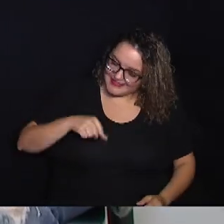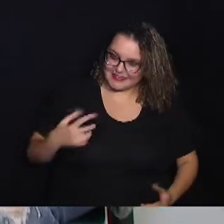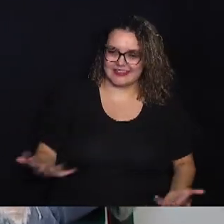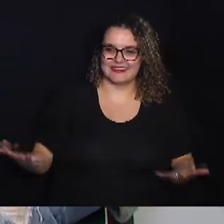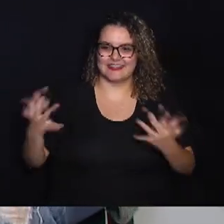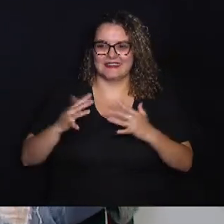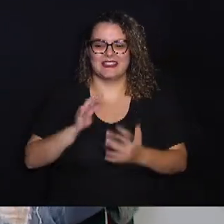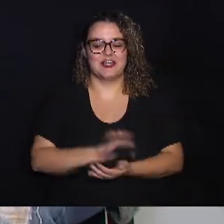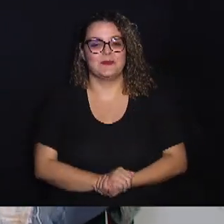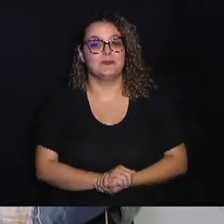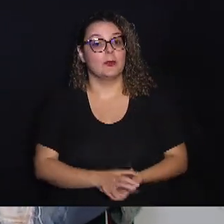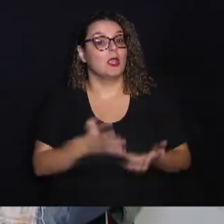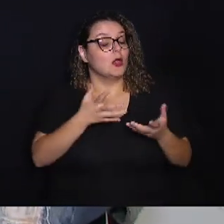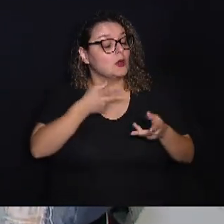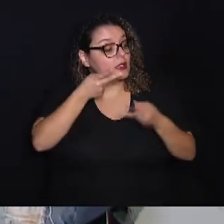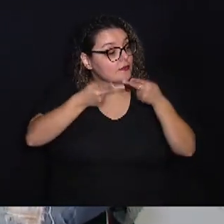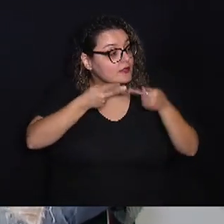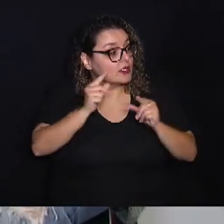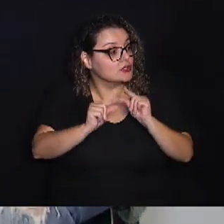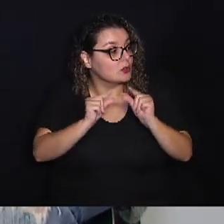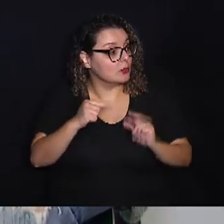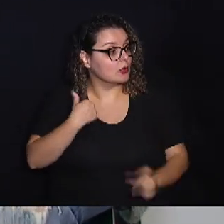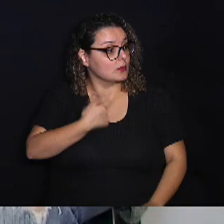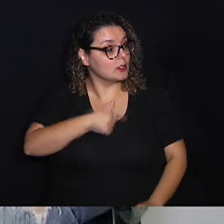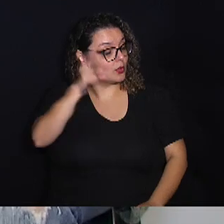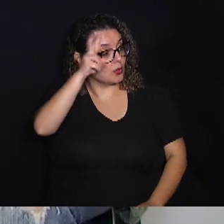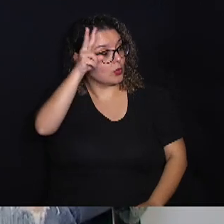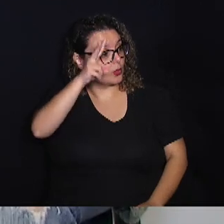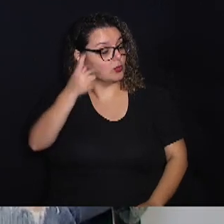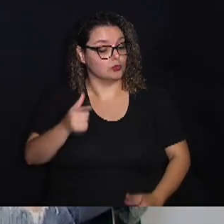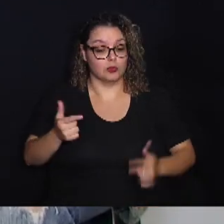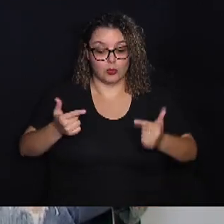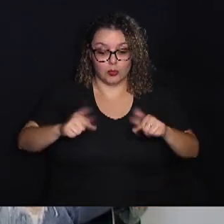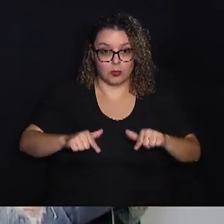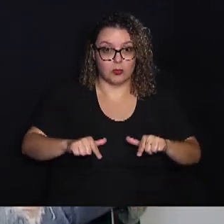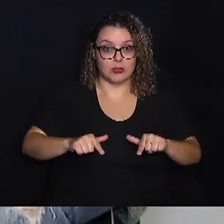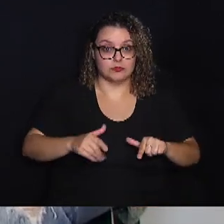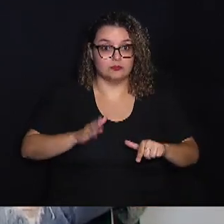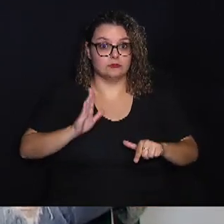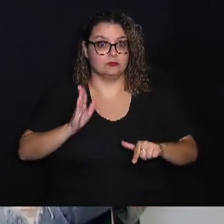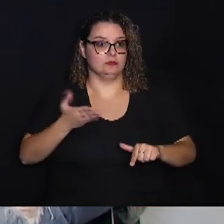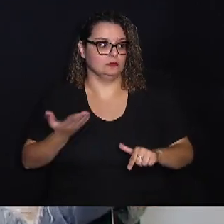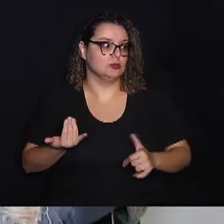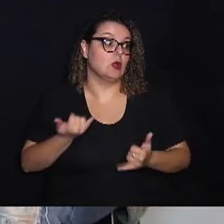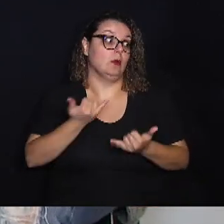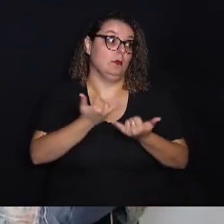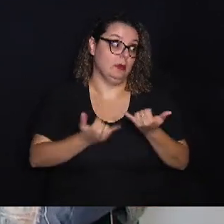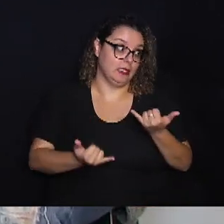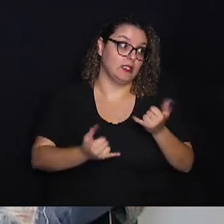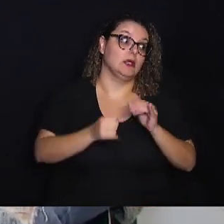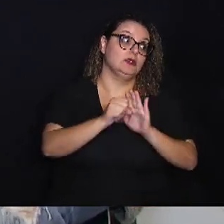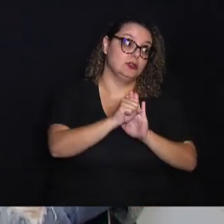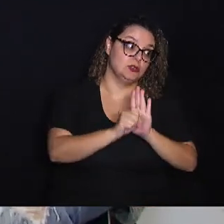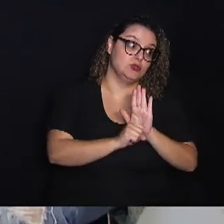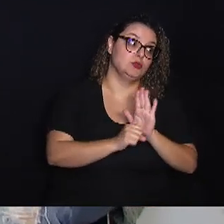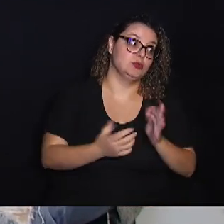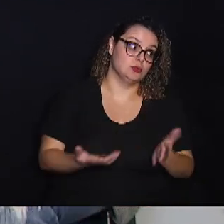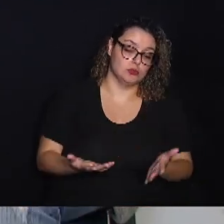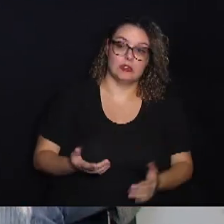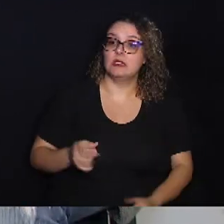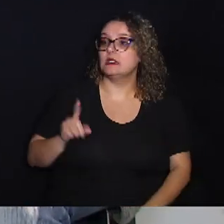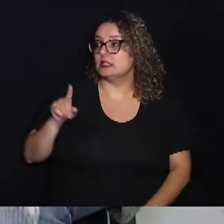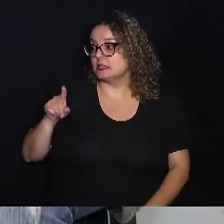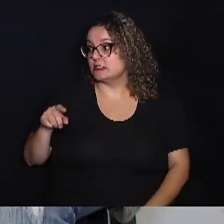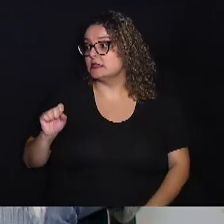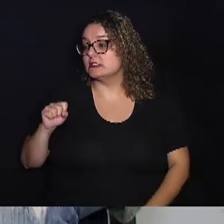Eu queria que você começasse contando para a gente a história do local, que já é metade de um século, né?